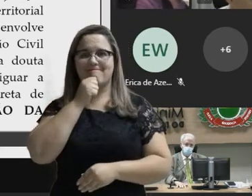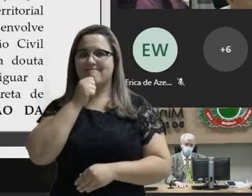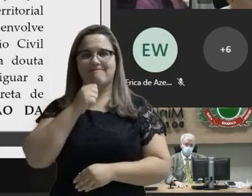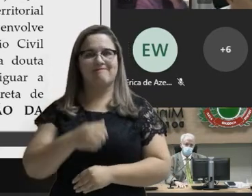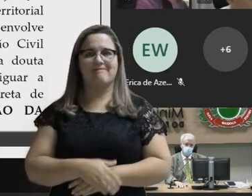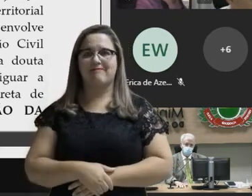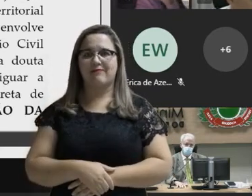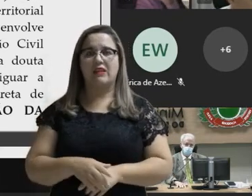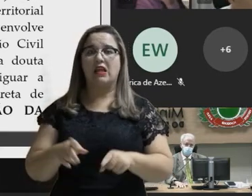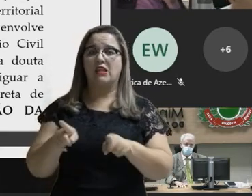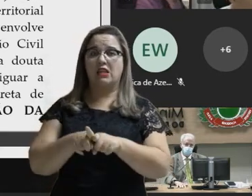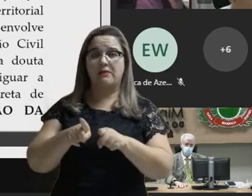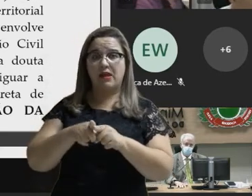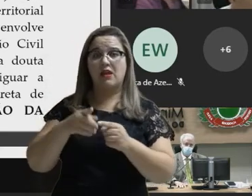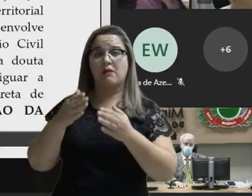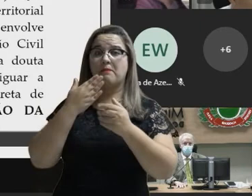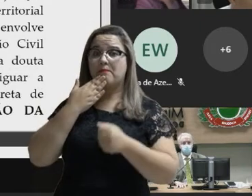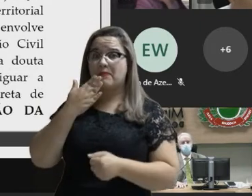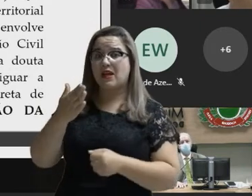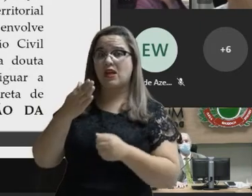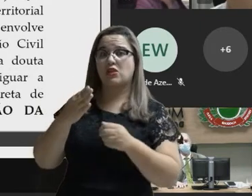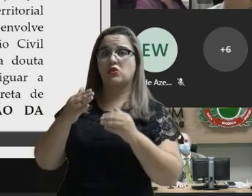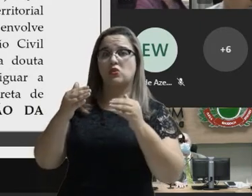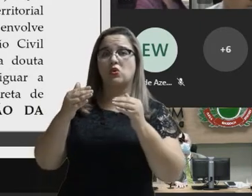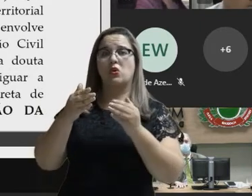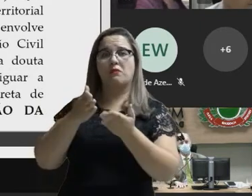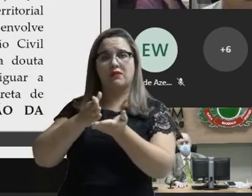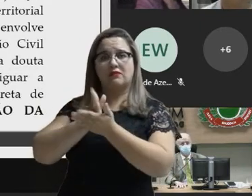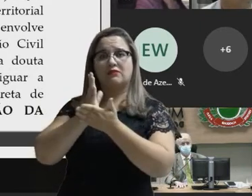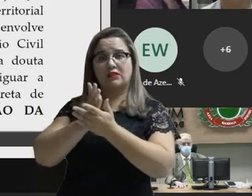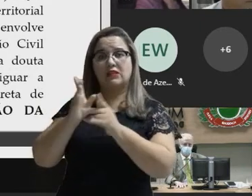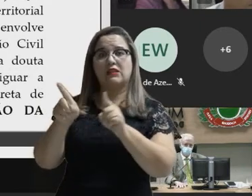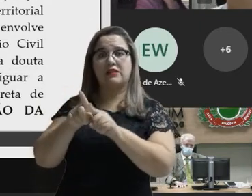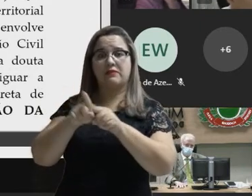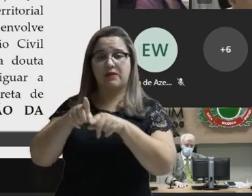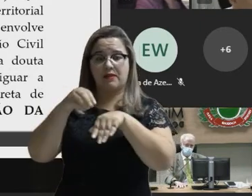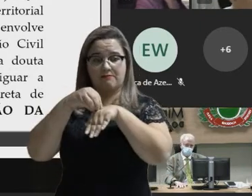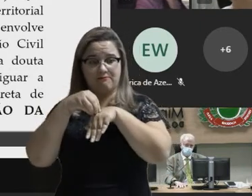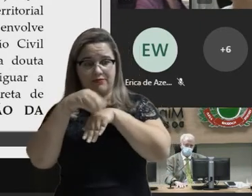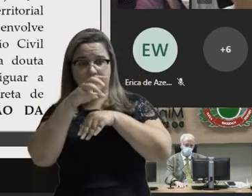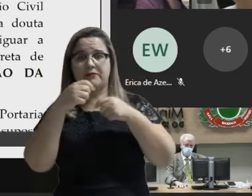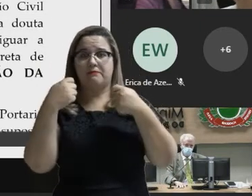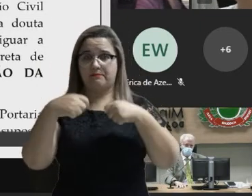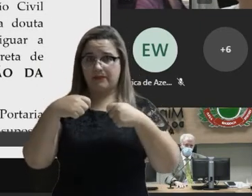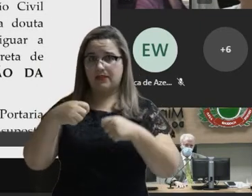pela homologação e estou pedindo o encaminhamento.